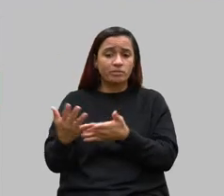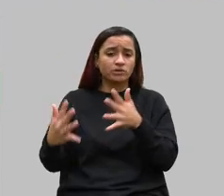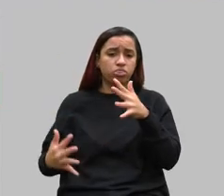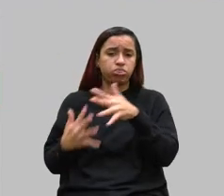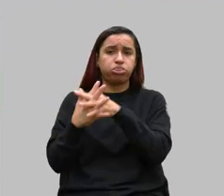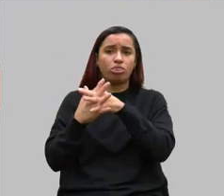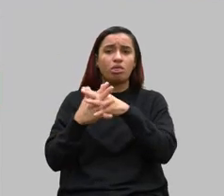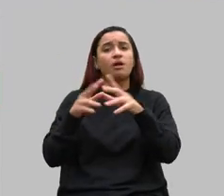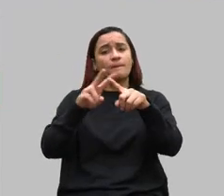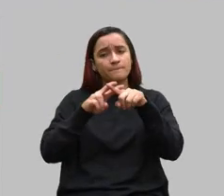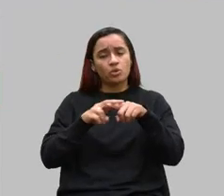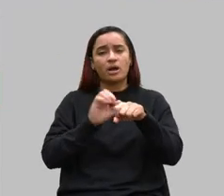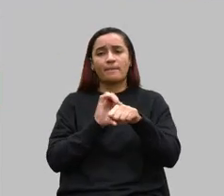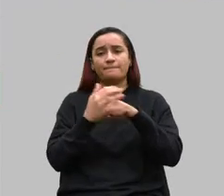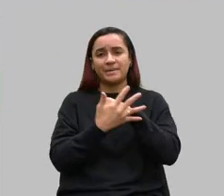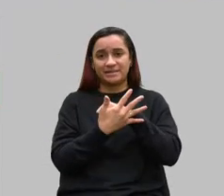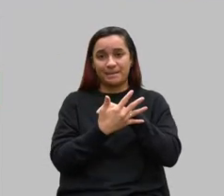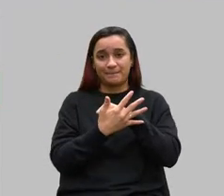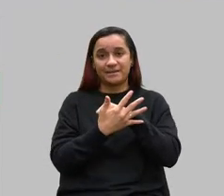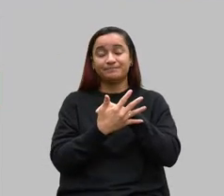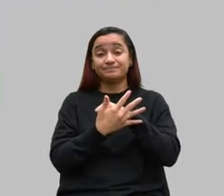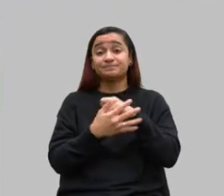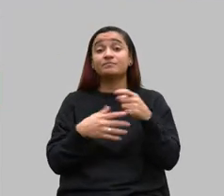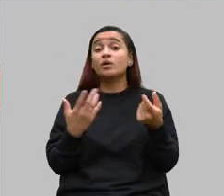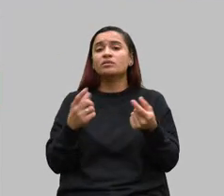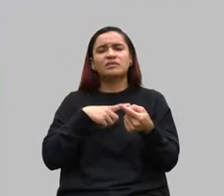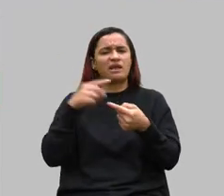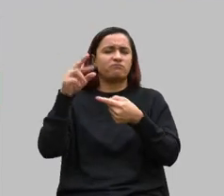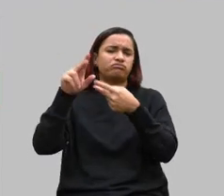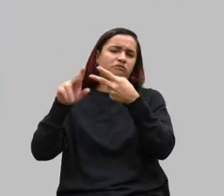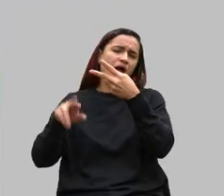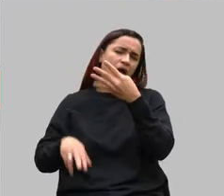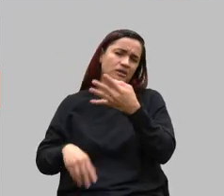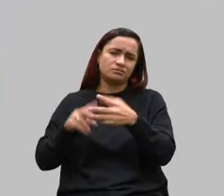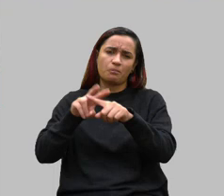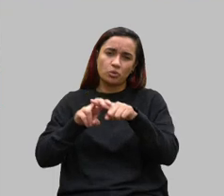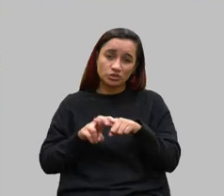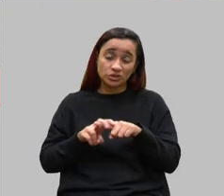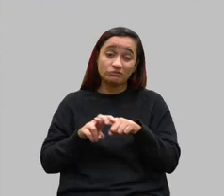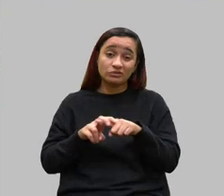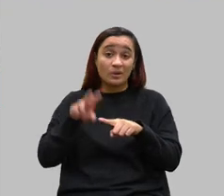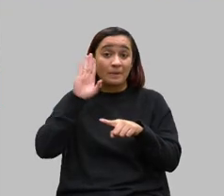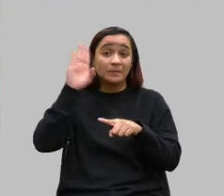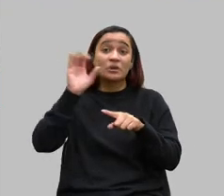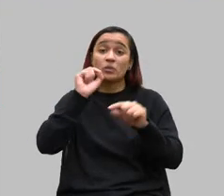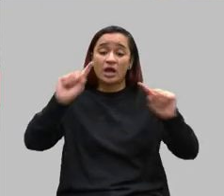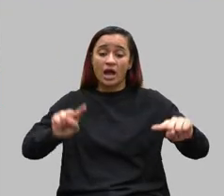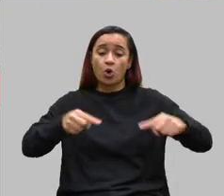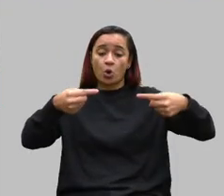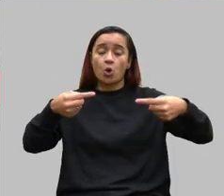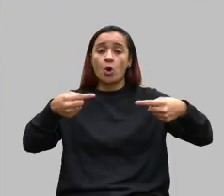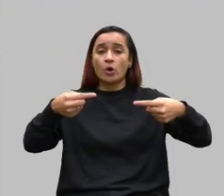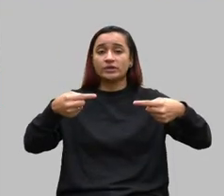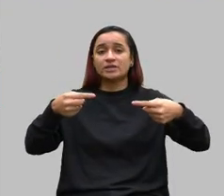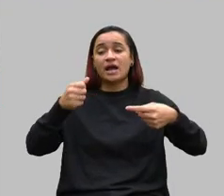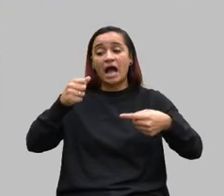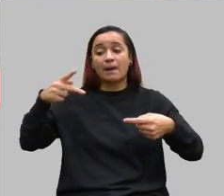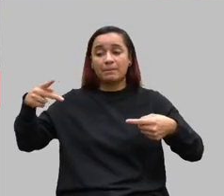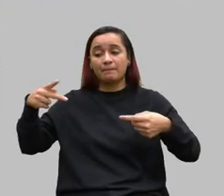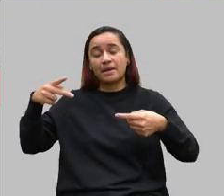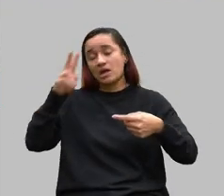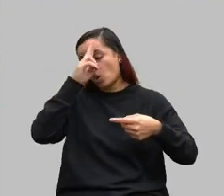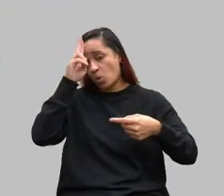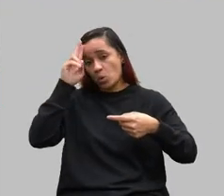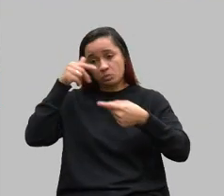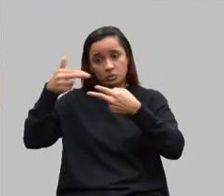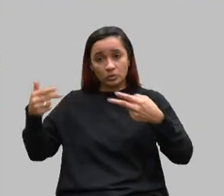isso se deve a uma série de fatores entre os quais está a concorrência com os aplicativos e a baixa atratividade por conta da